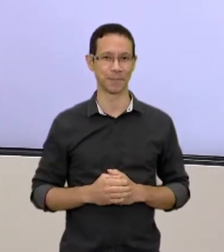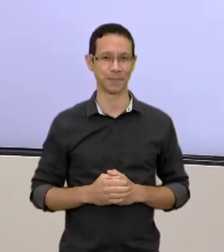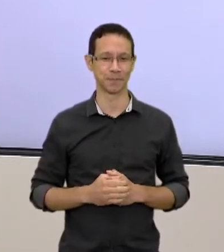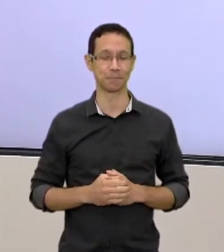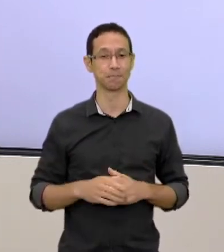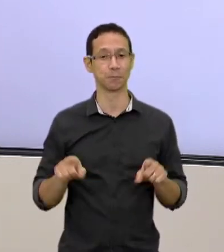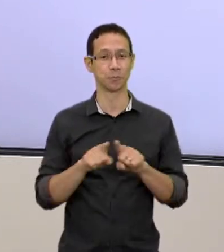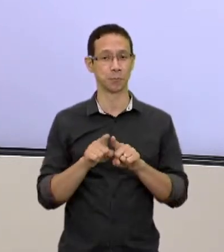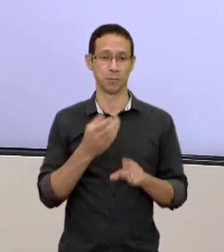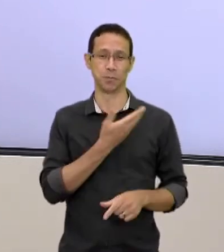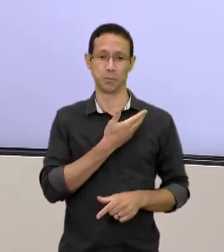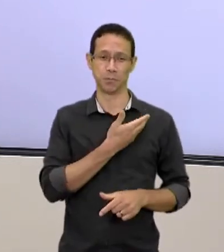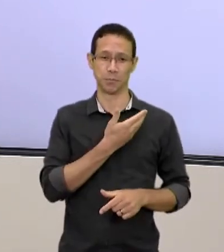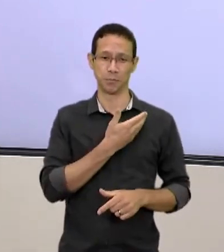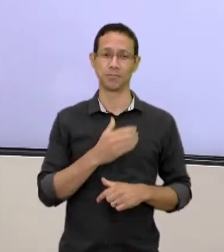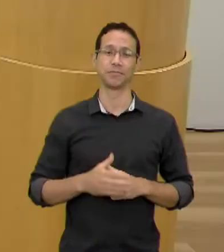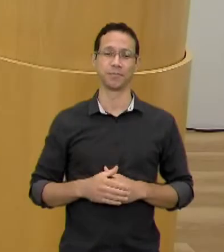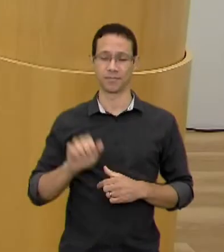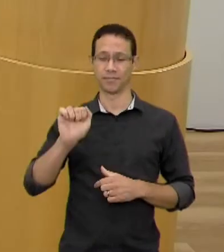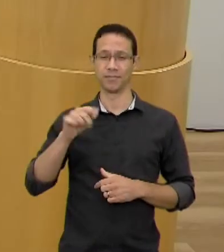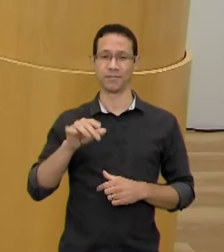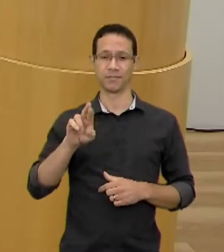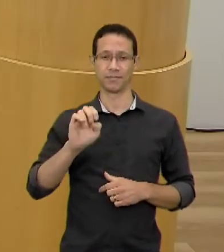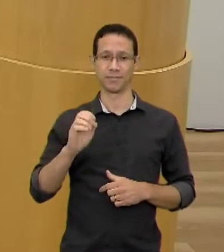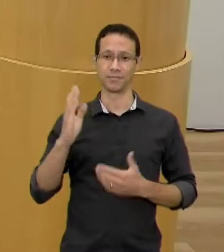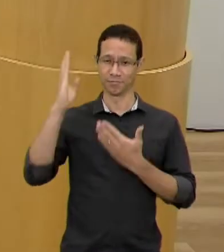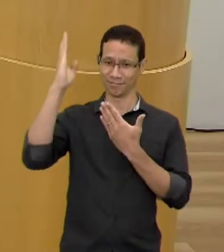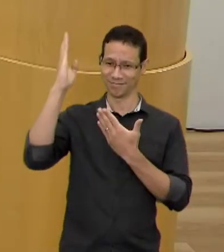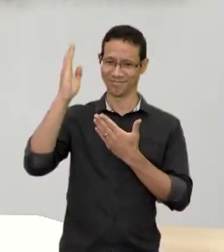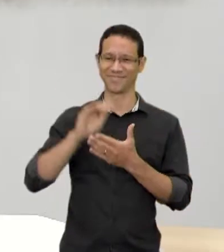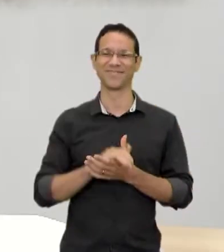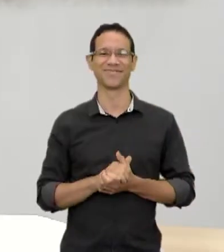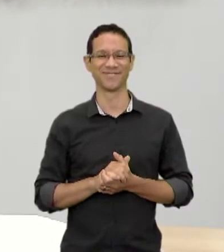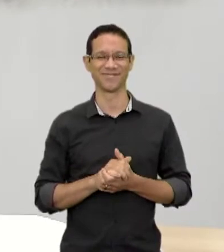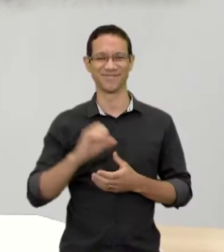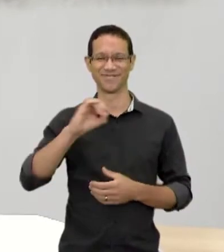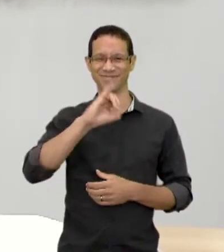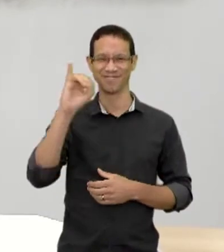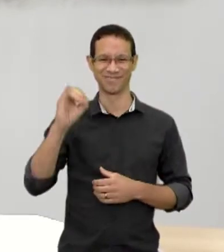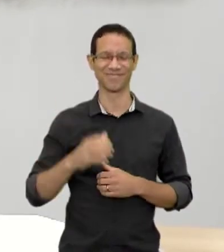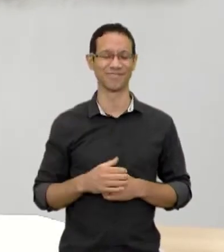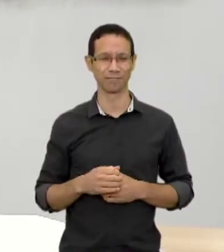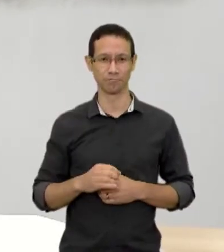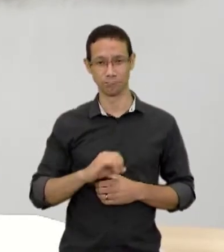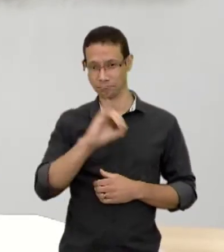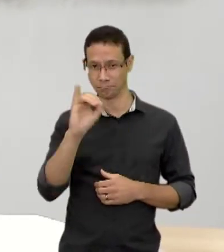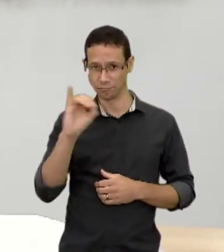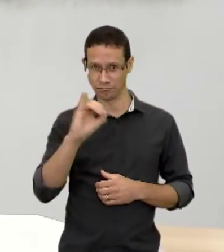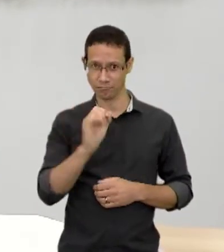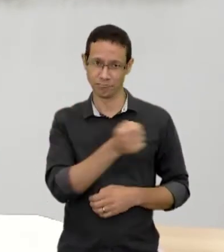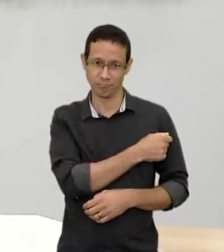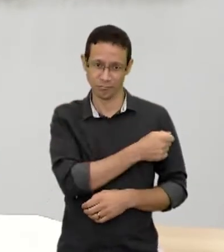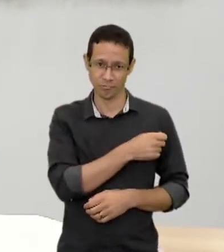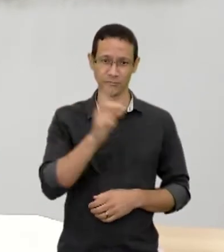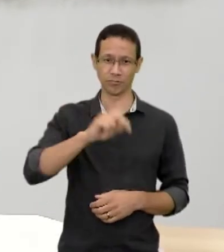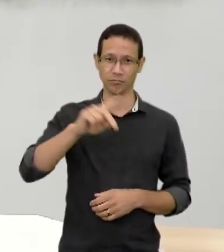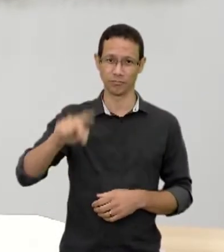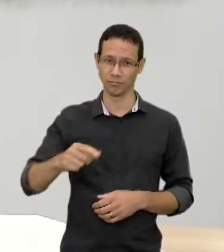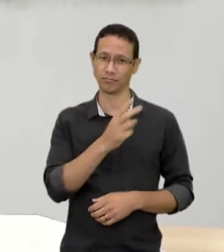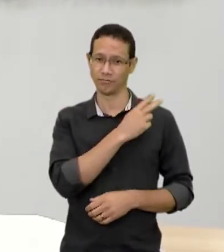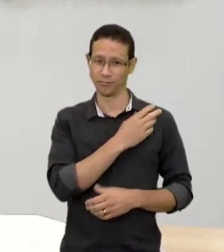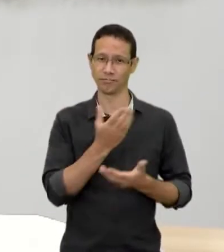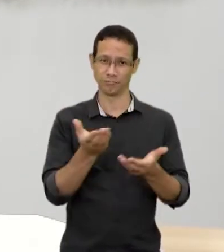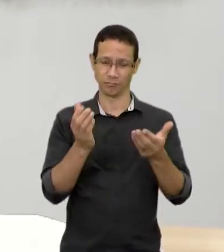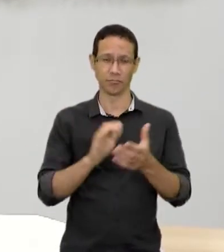conosco a minha parceira aí, a Andreia. Andreia? Olá, Elaine. Olá, alunos, professores da segunda